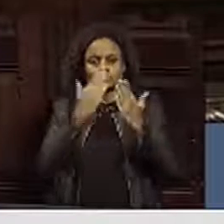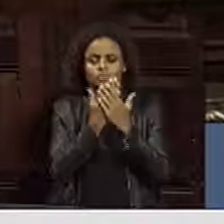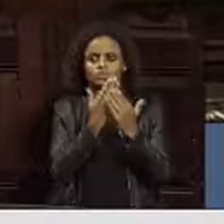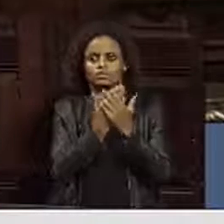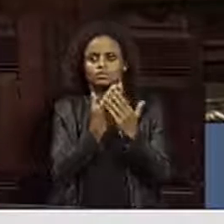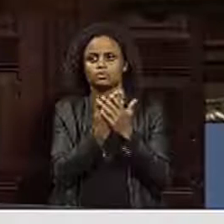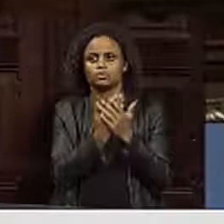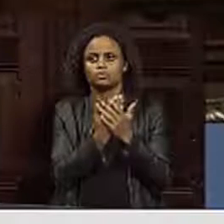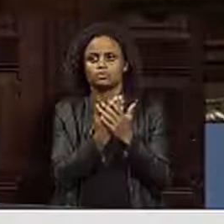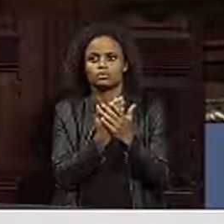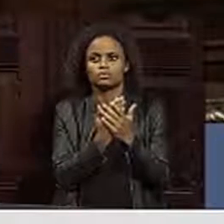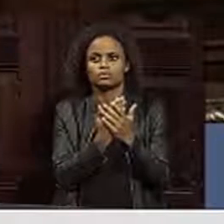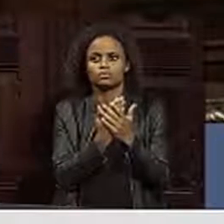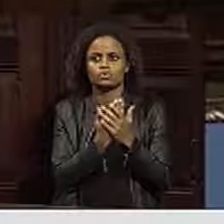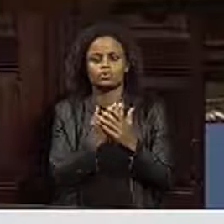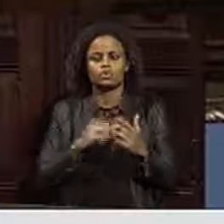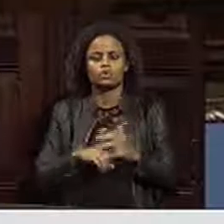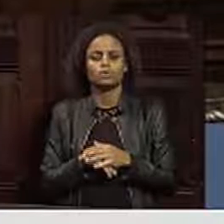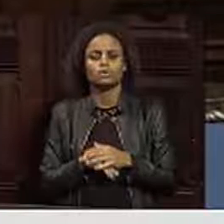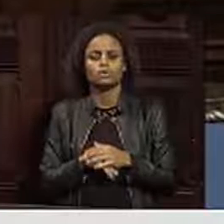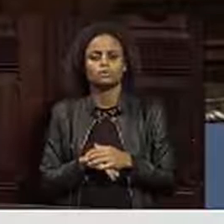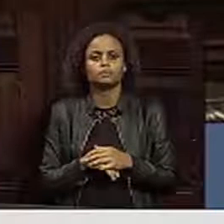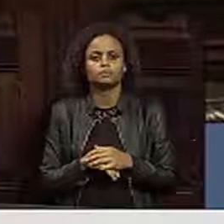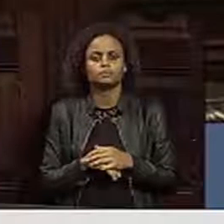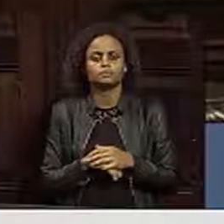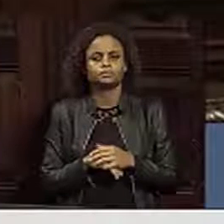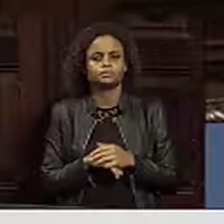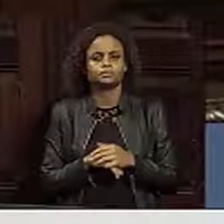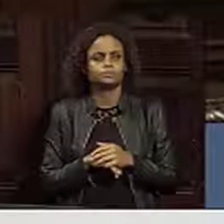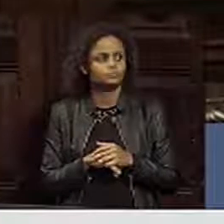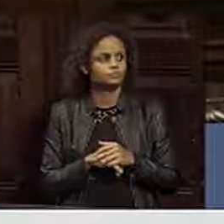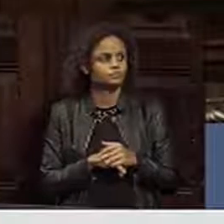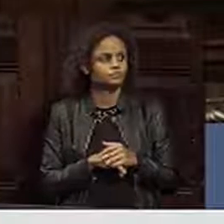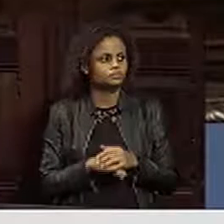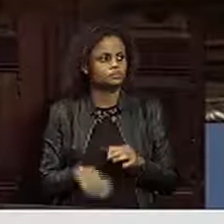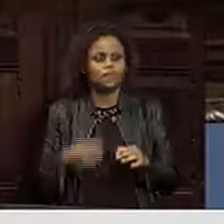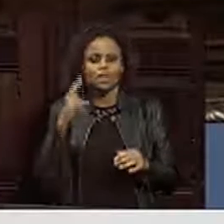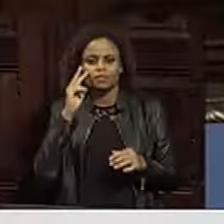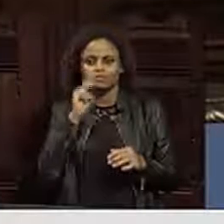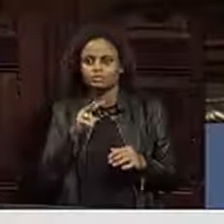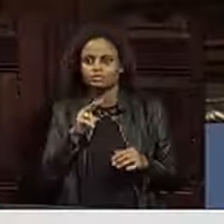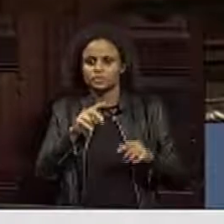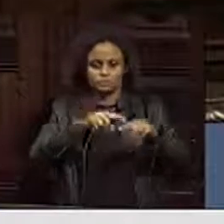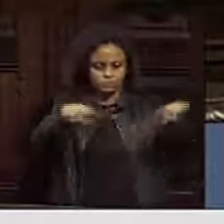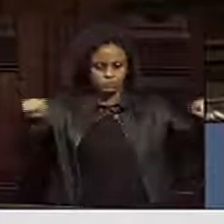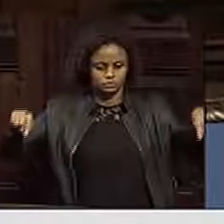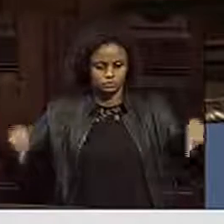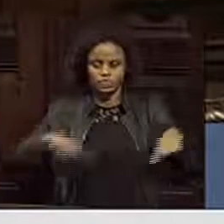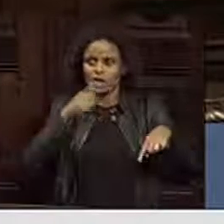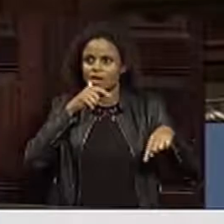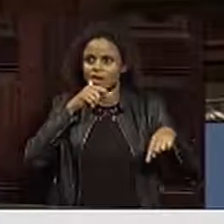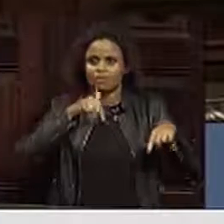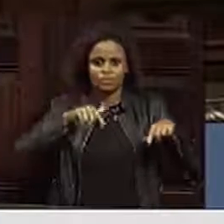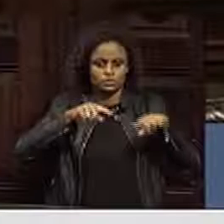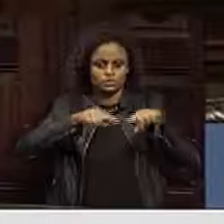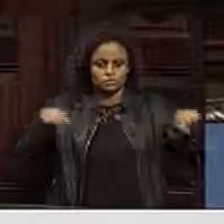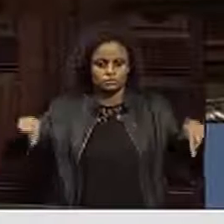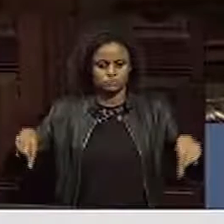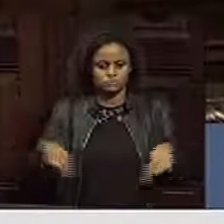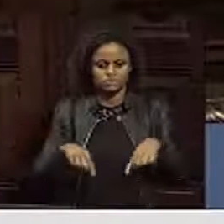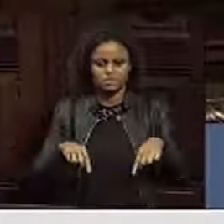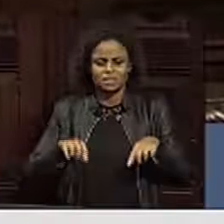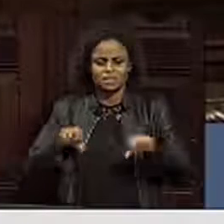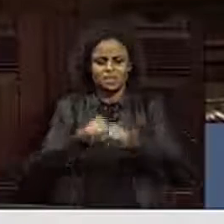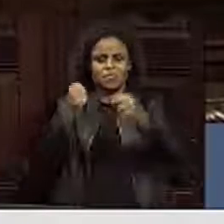se não me engano, Vladimir Herzog, a piscina totalmente